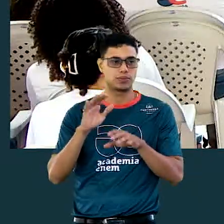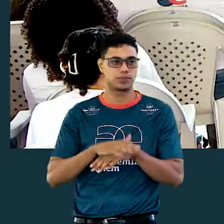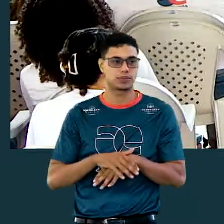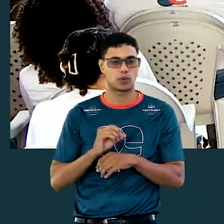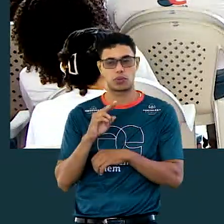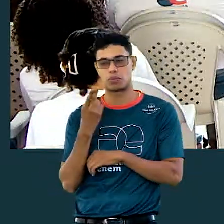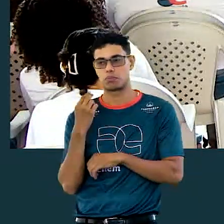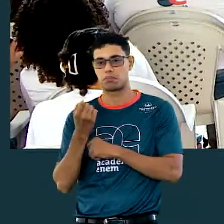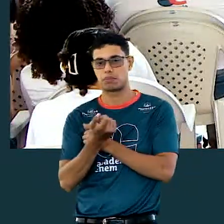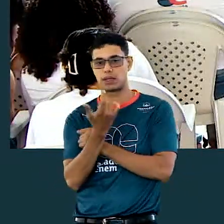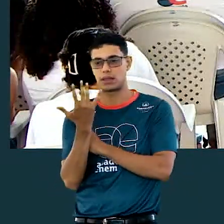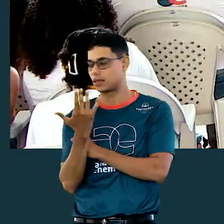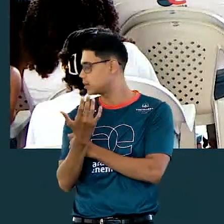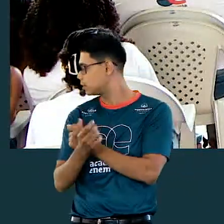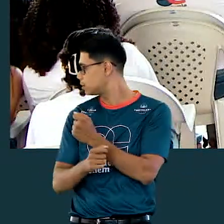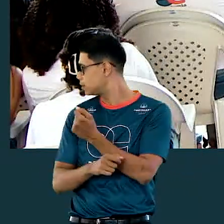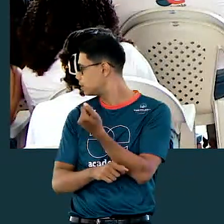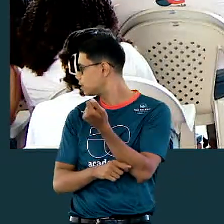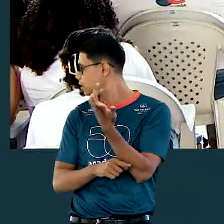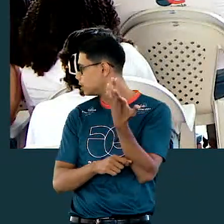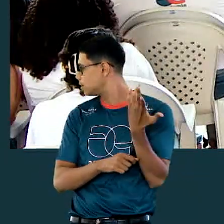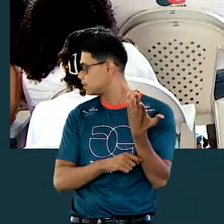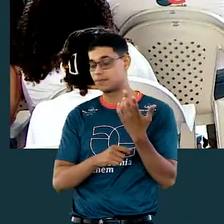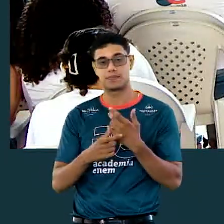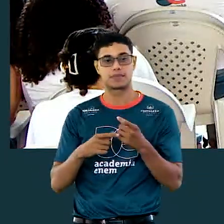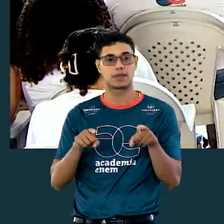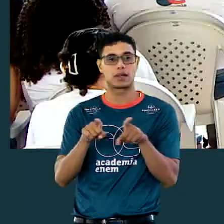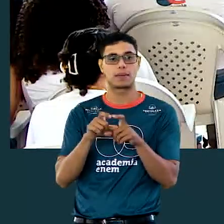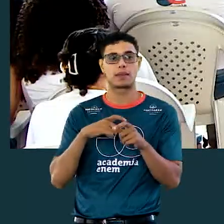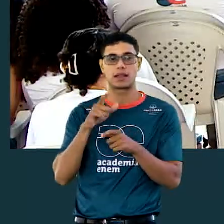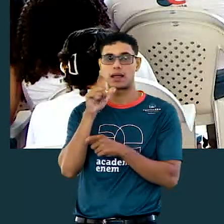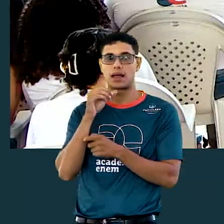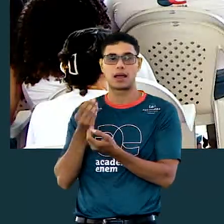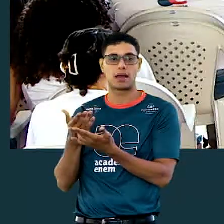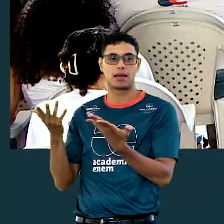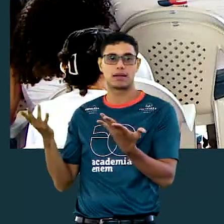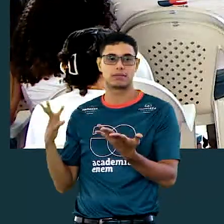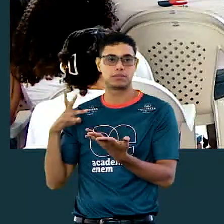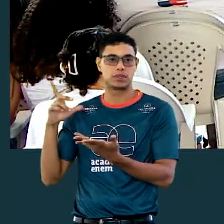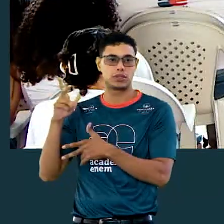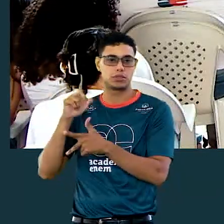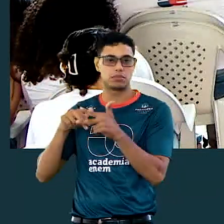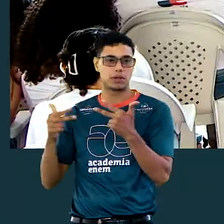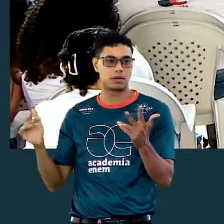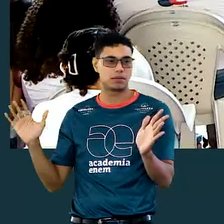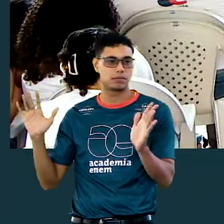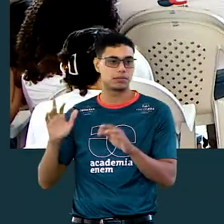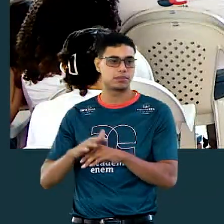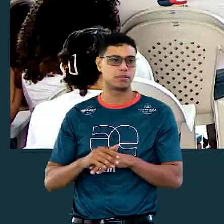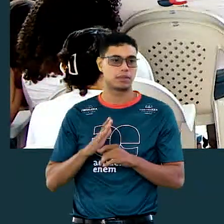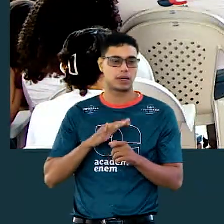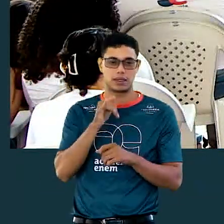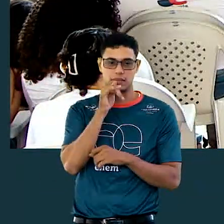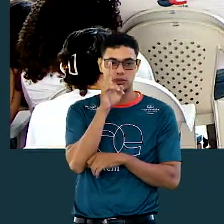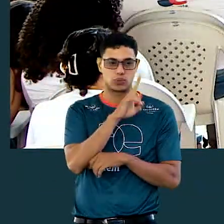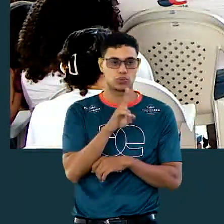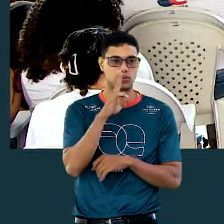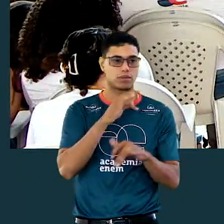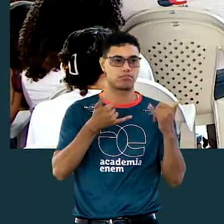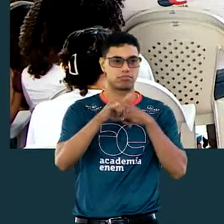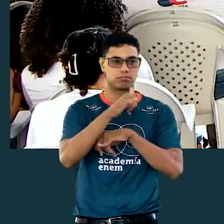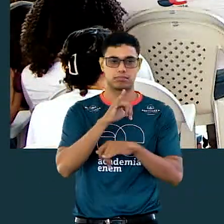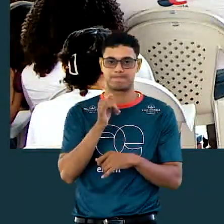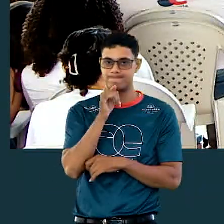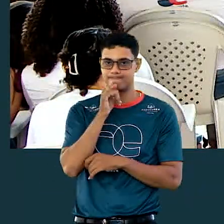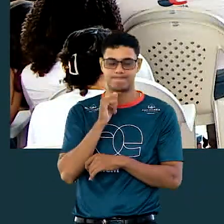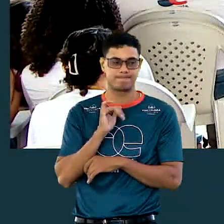fazer uma plantaçãozinha, ok? Dar água para os bodes, certo. Mas utilização energética propriamente